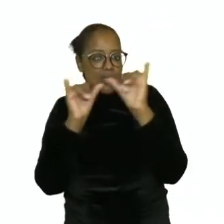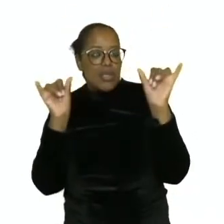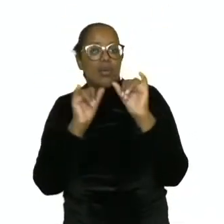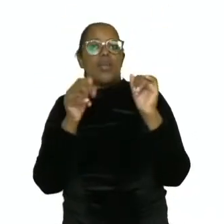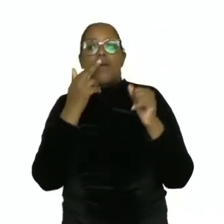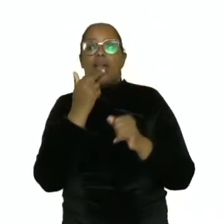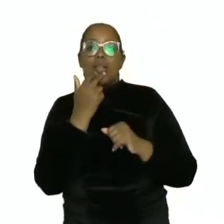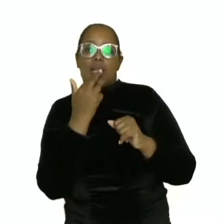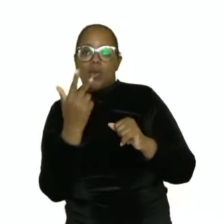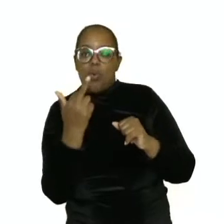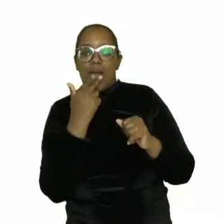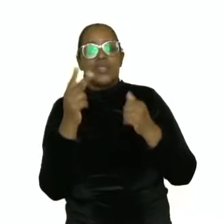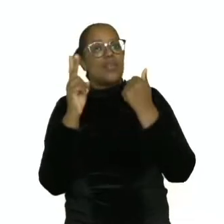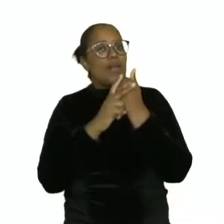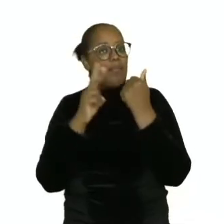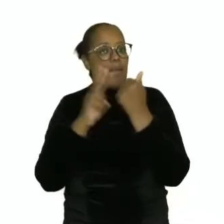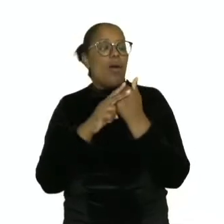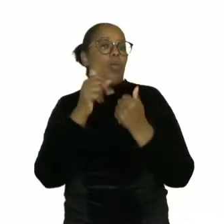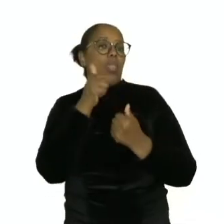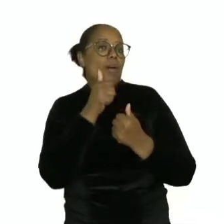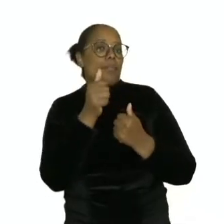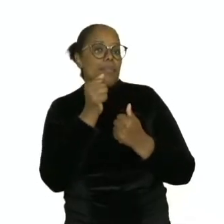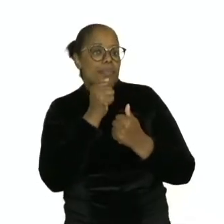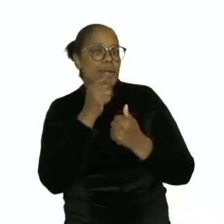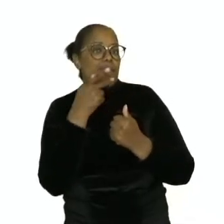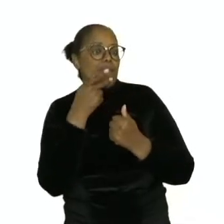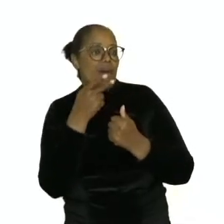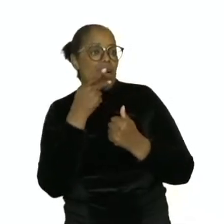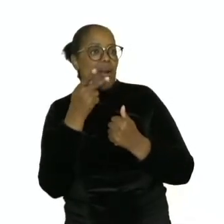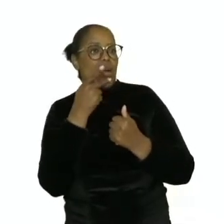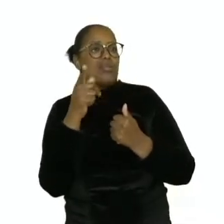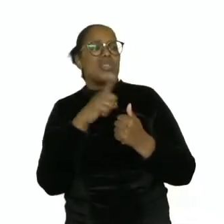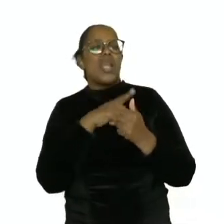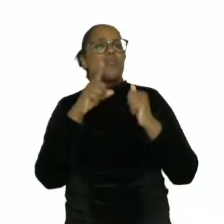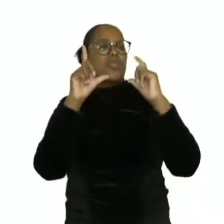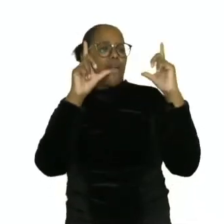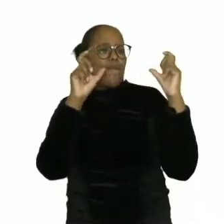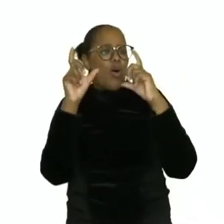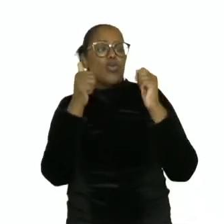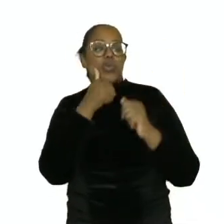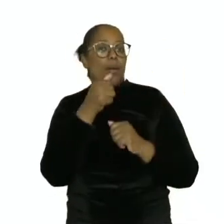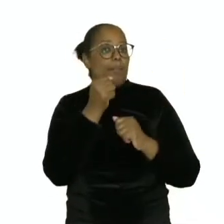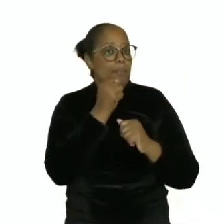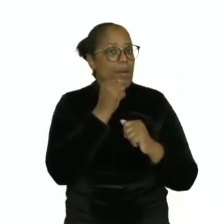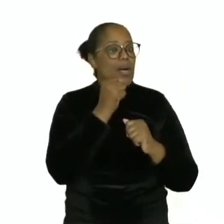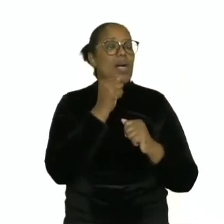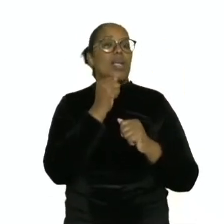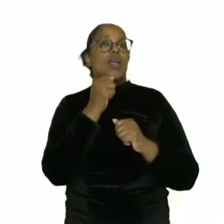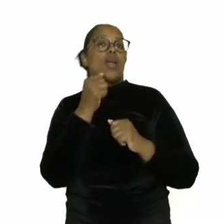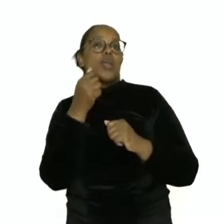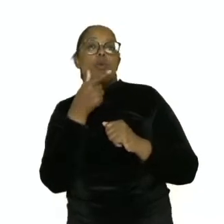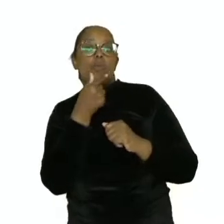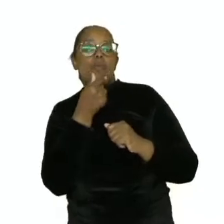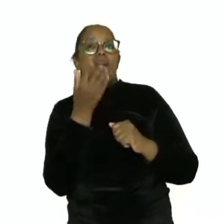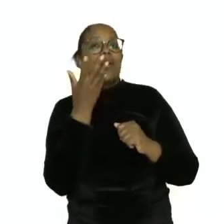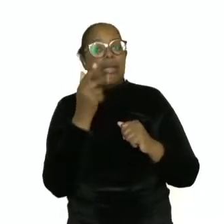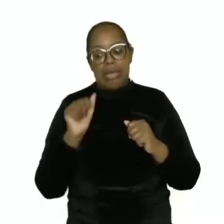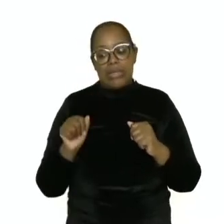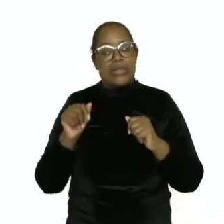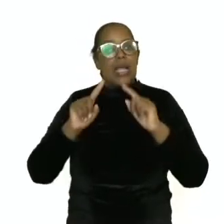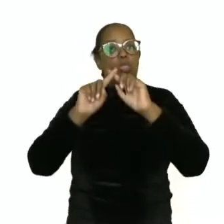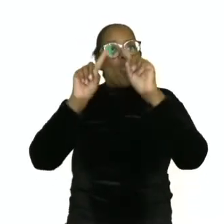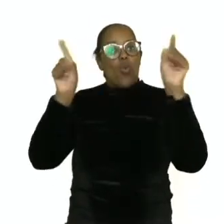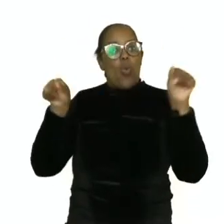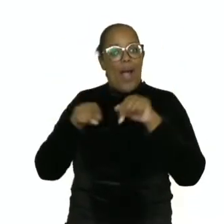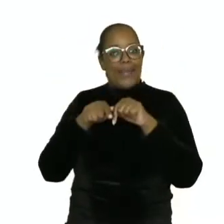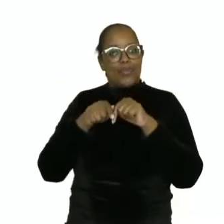verbal, né, da mãe, provavelmente. Nós temos aqui a figura do pai e o menino no quarto. Eles estão ali na porta do